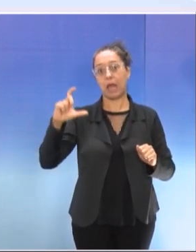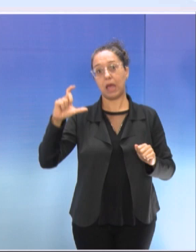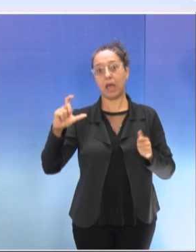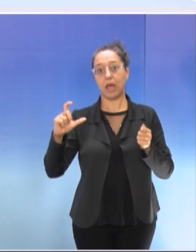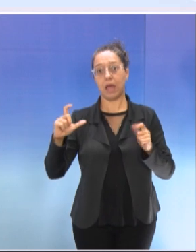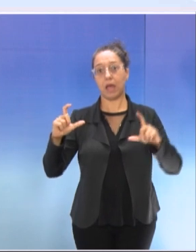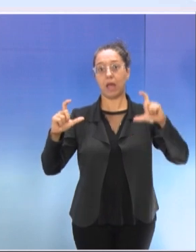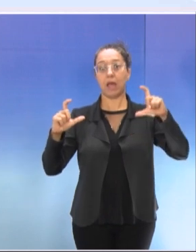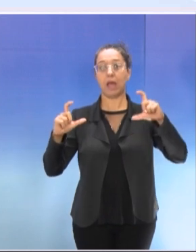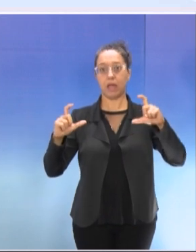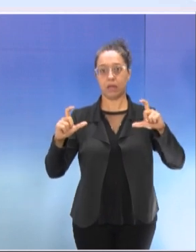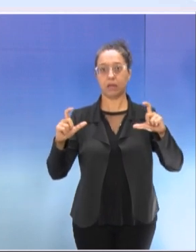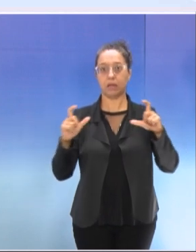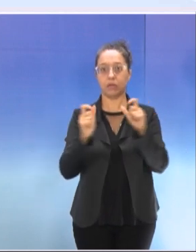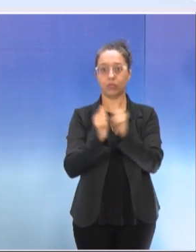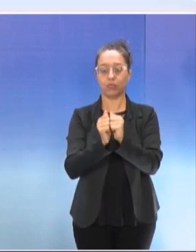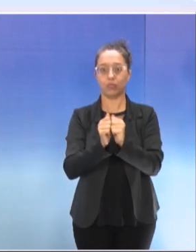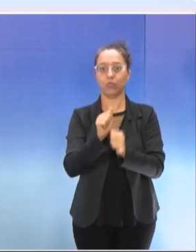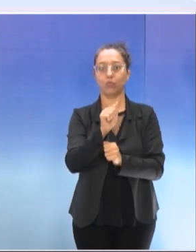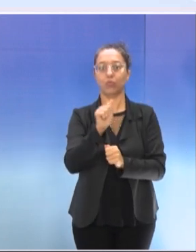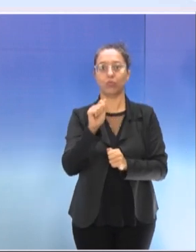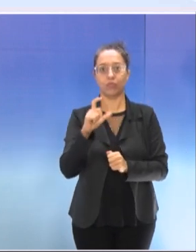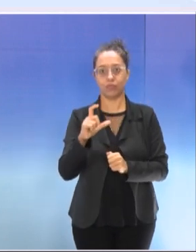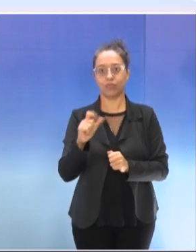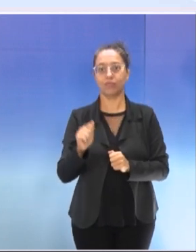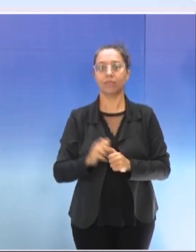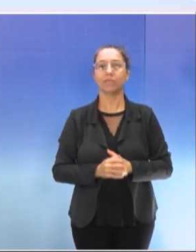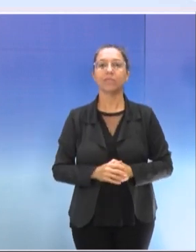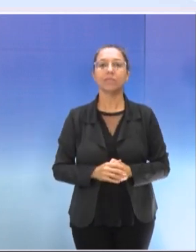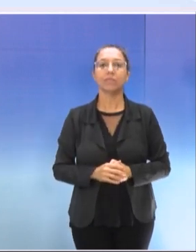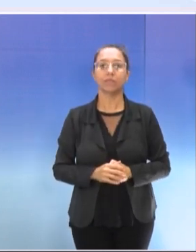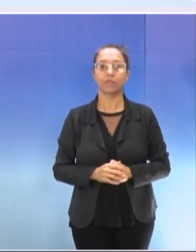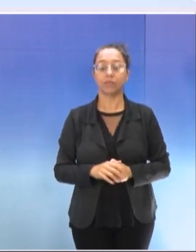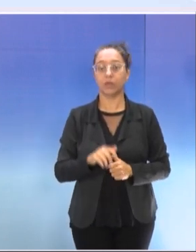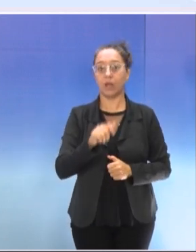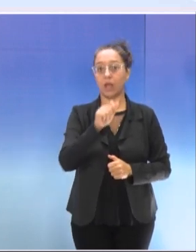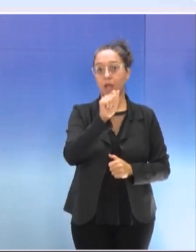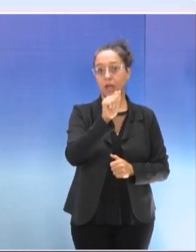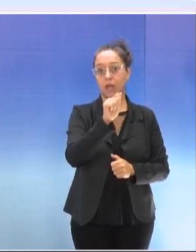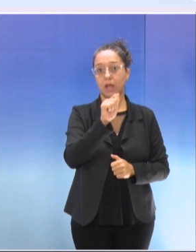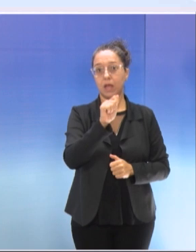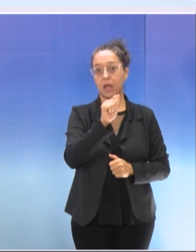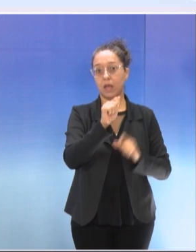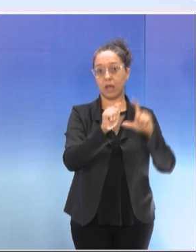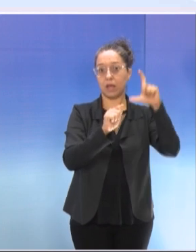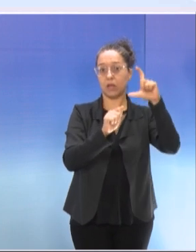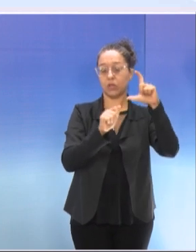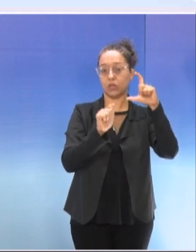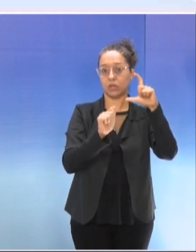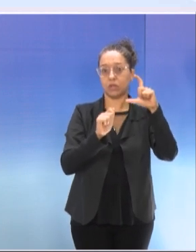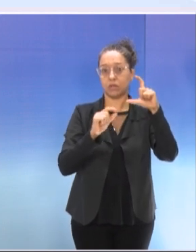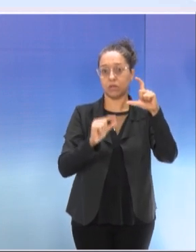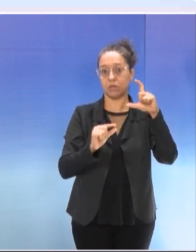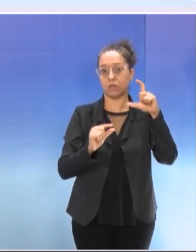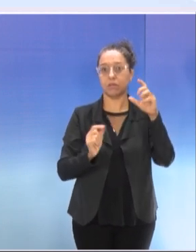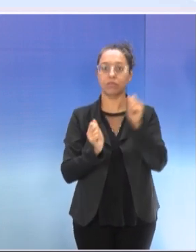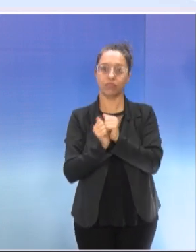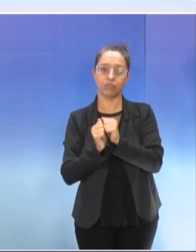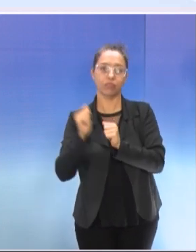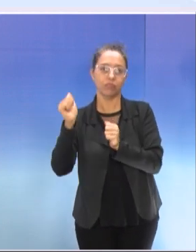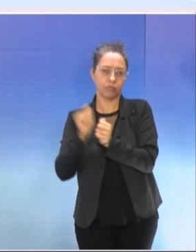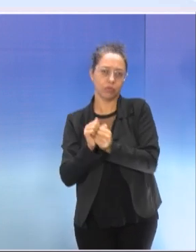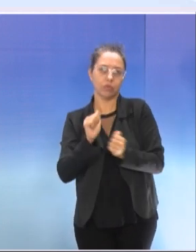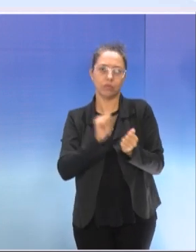azão. Azão com azim, deu azão, azim. Aqui, azão, azim com azão, deu azão, azim.